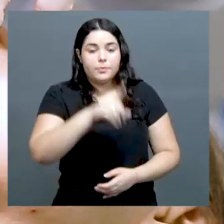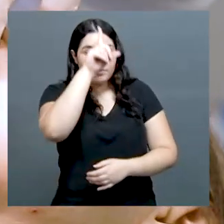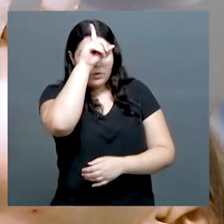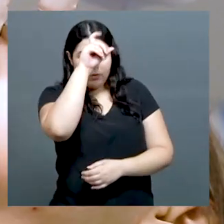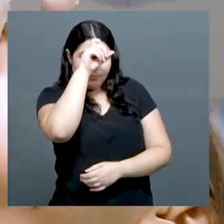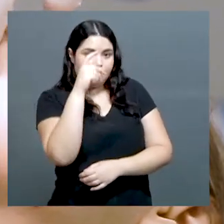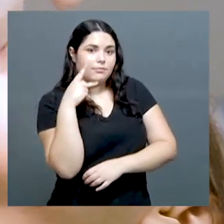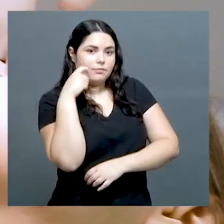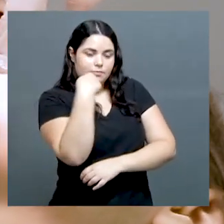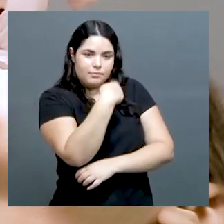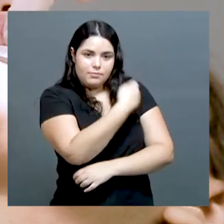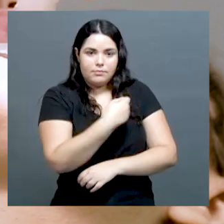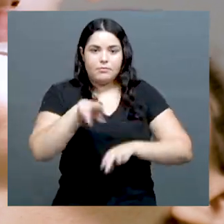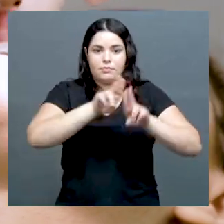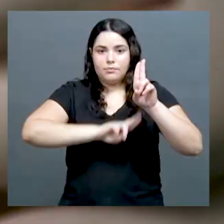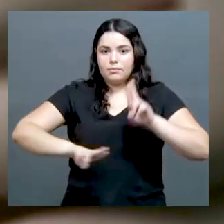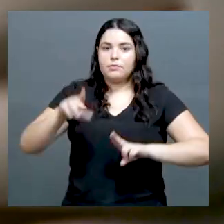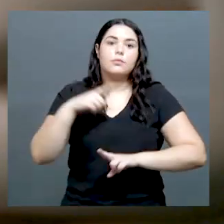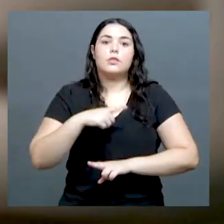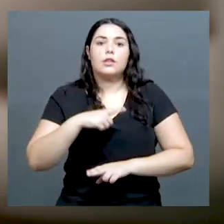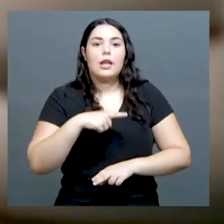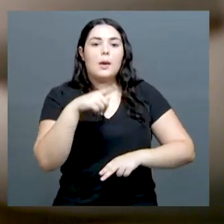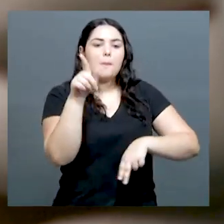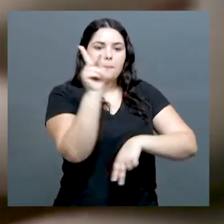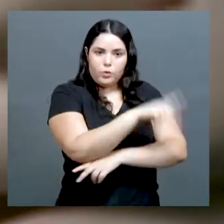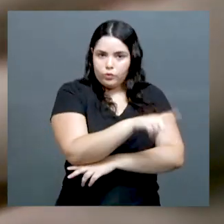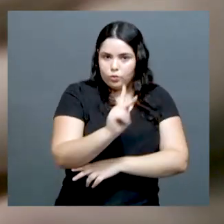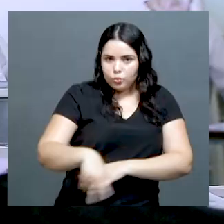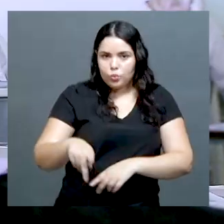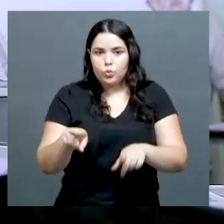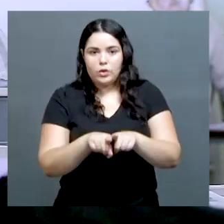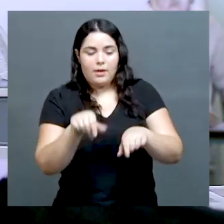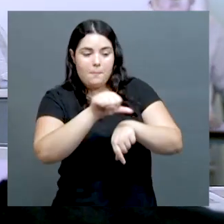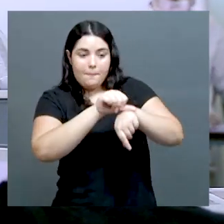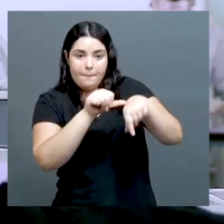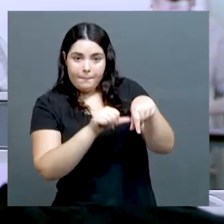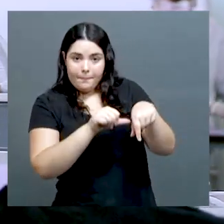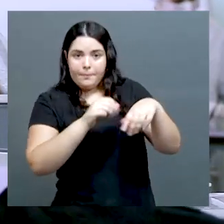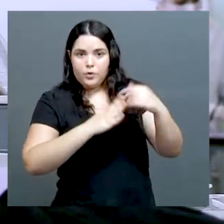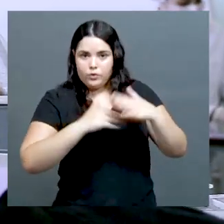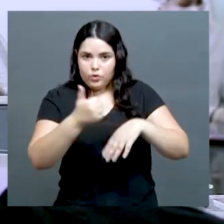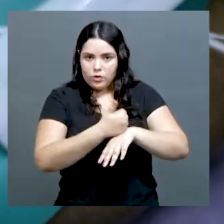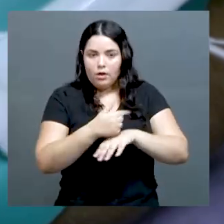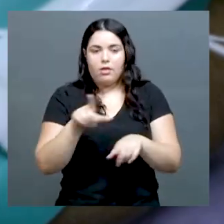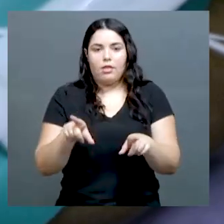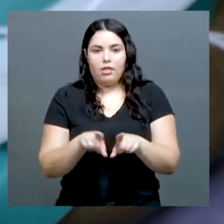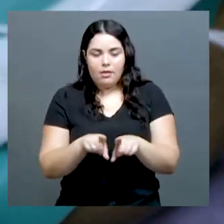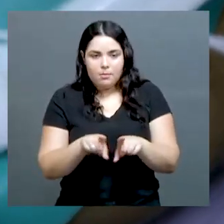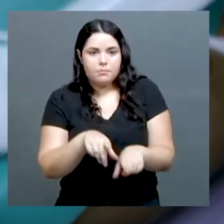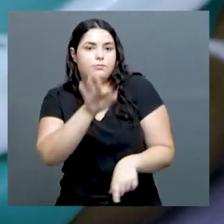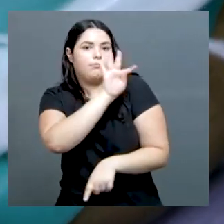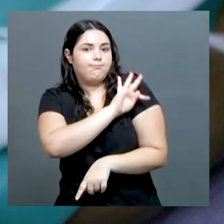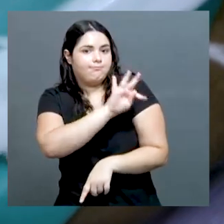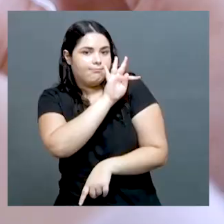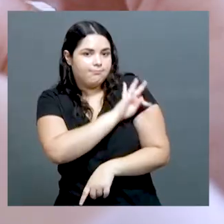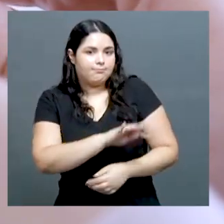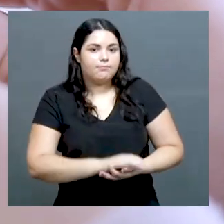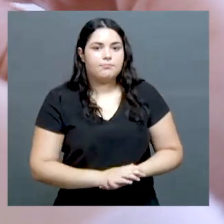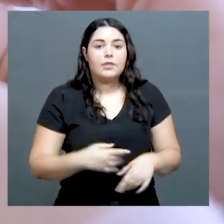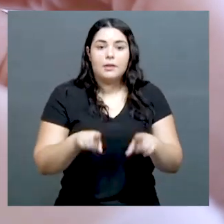O Hospital Odontológico da UFU reúne ao mesmo tempo docentes, cirurgiões dentistas, técnicos